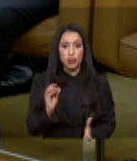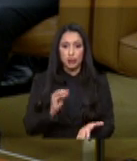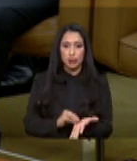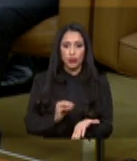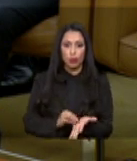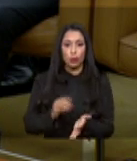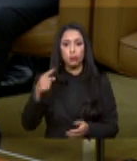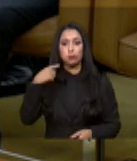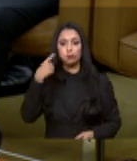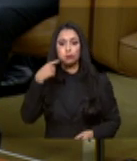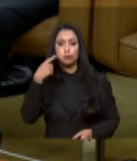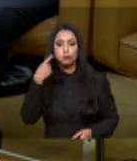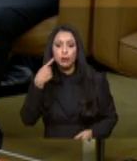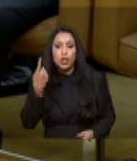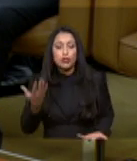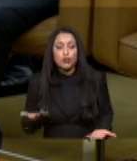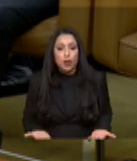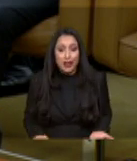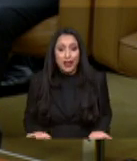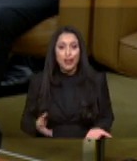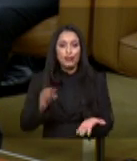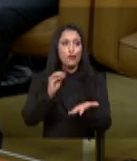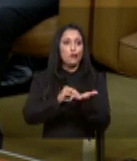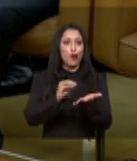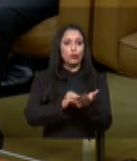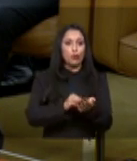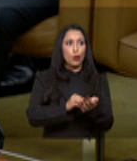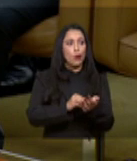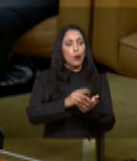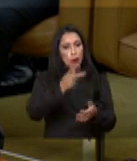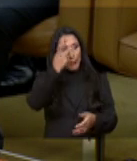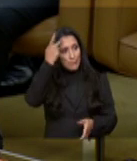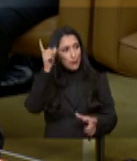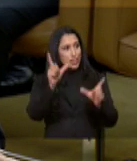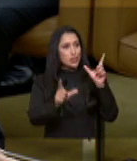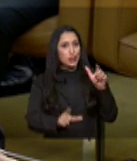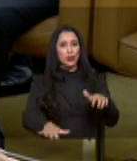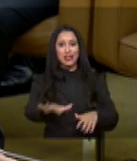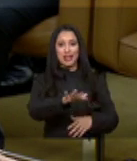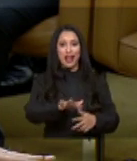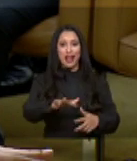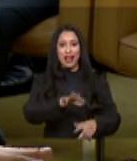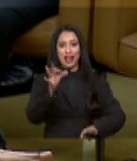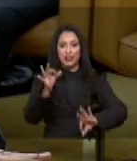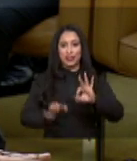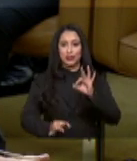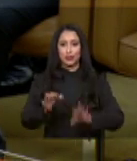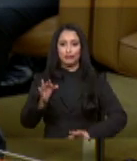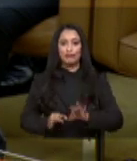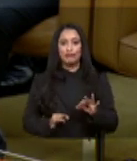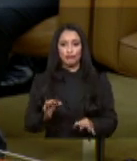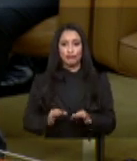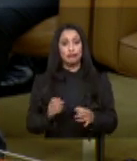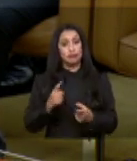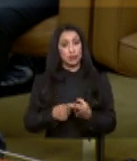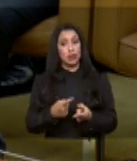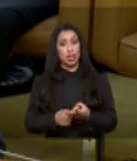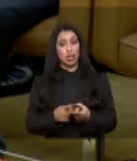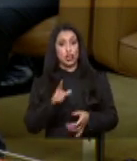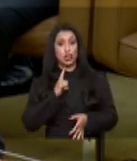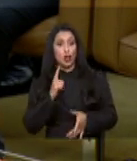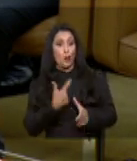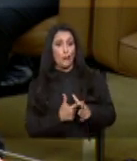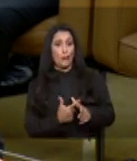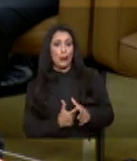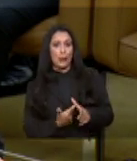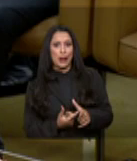advogados, faltou juristas, porque tinha-se um problema. Como é